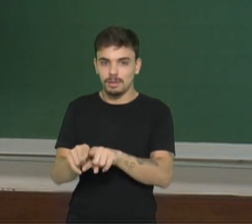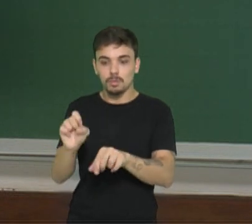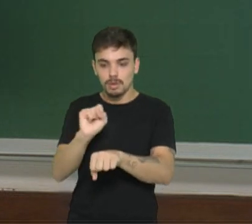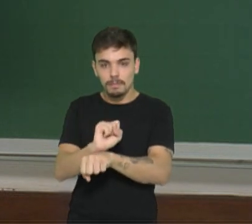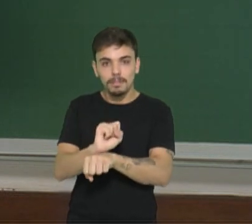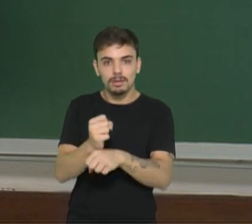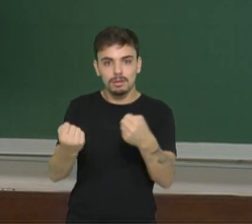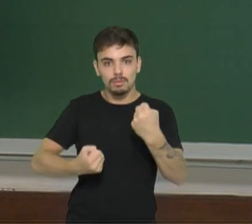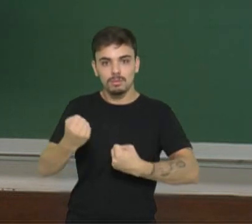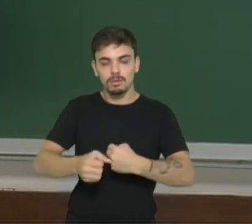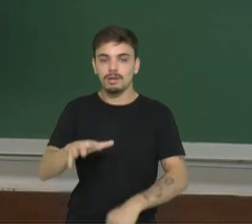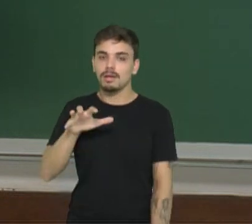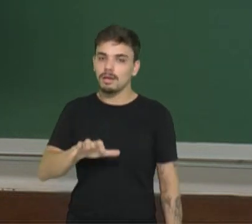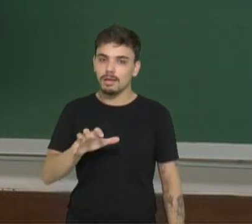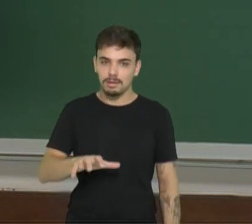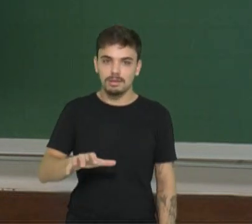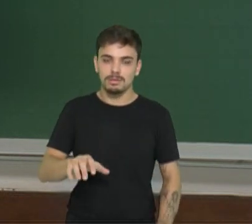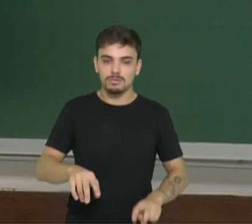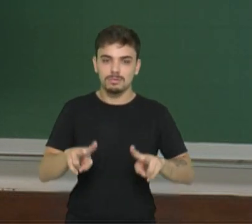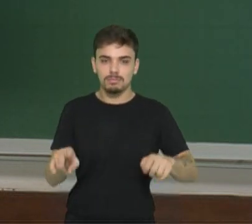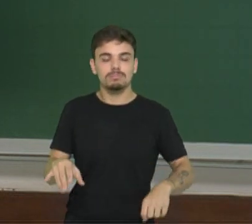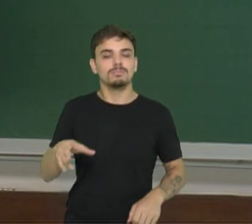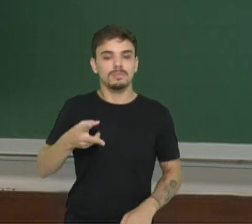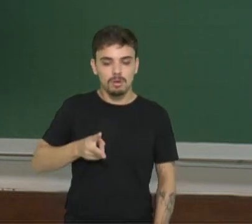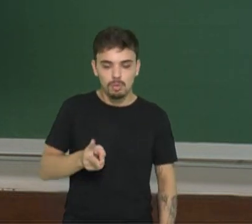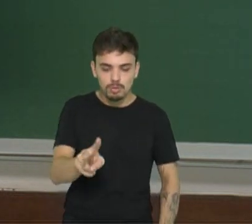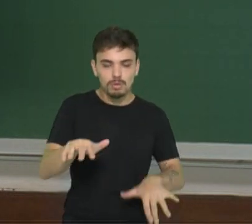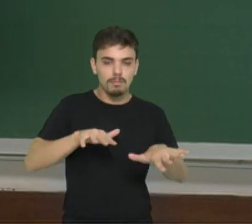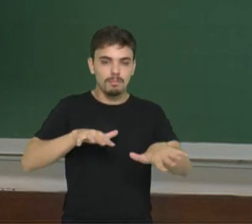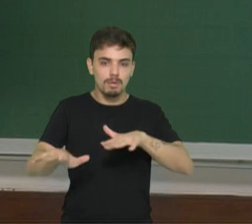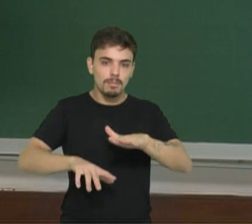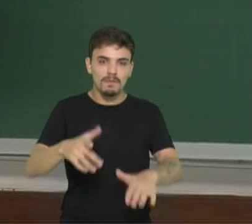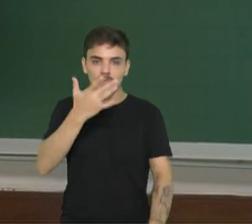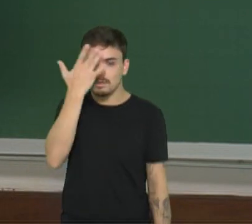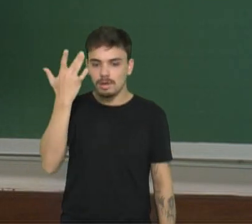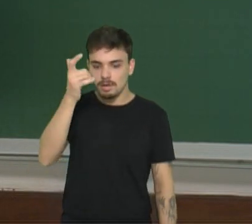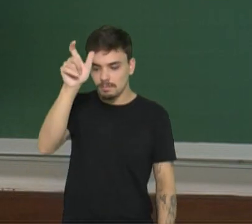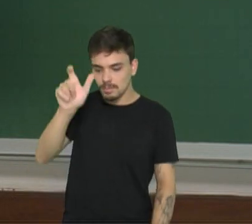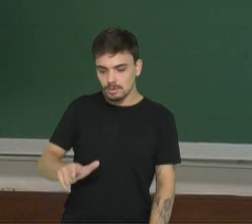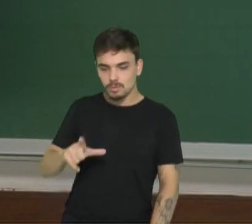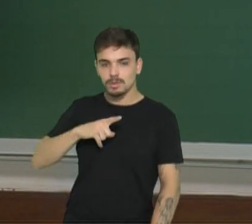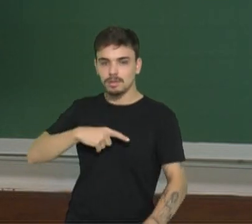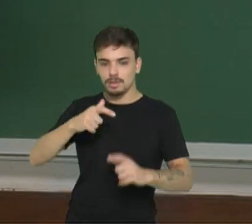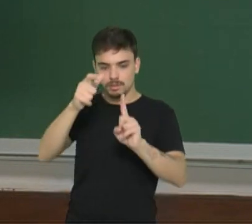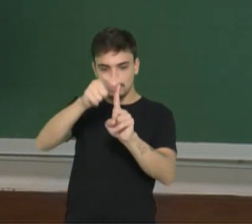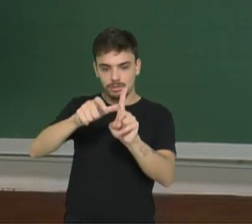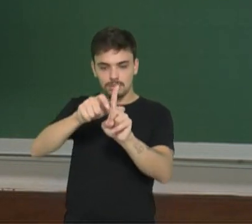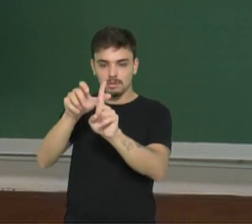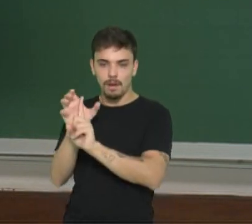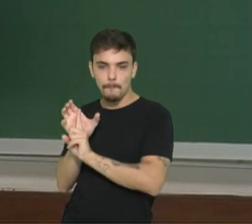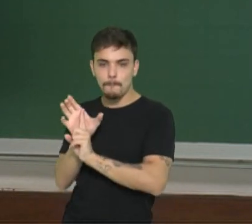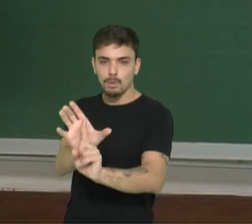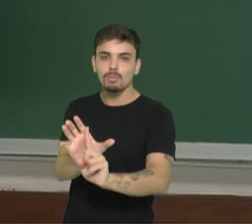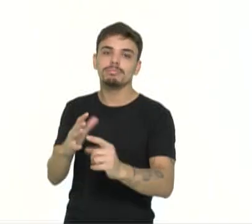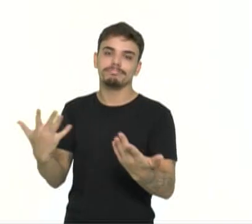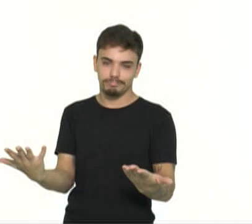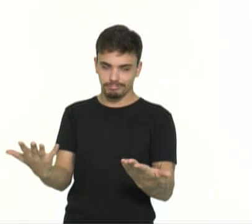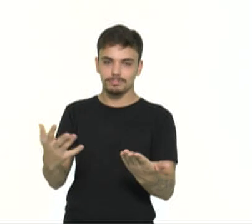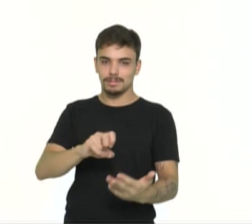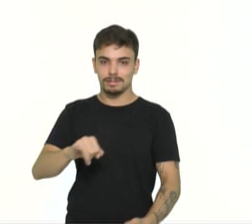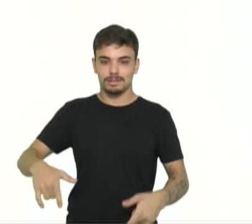pare, essa tendência de continuar em movimento faz com que o corpo da pessoa seja jogado para frente. E aí, se tiver